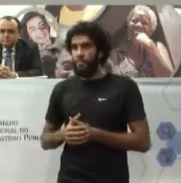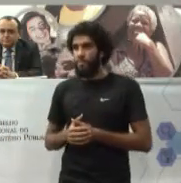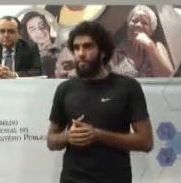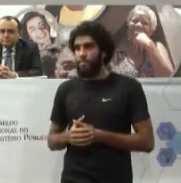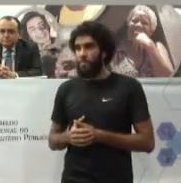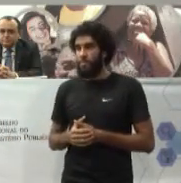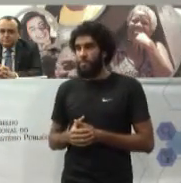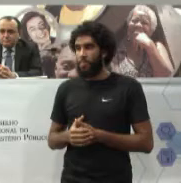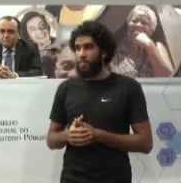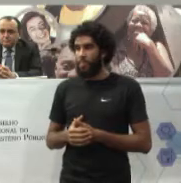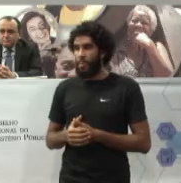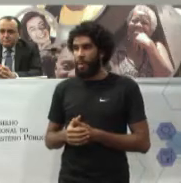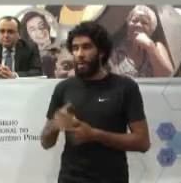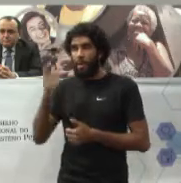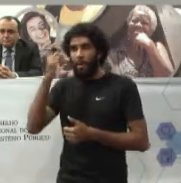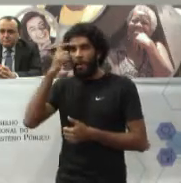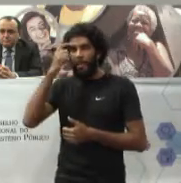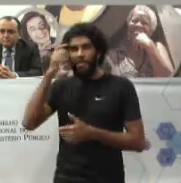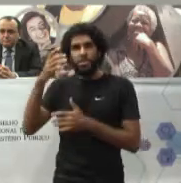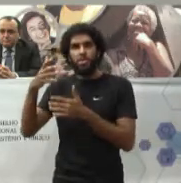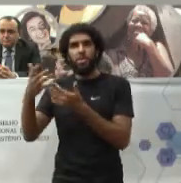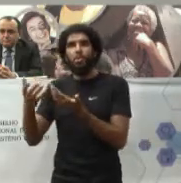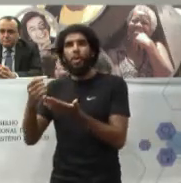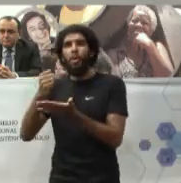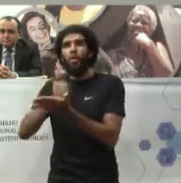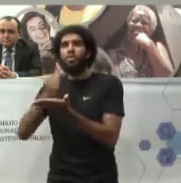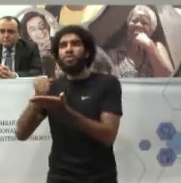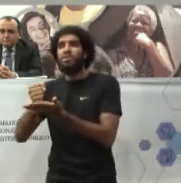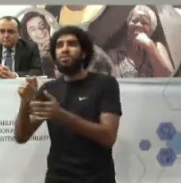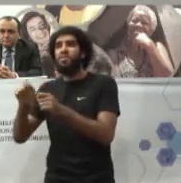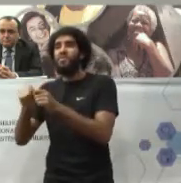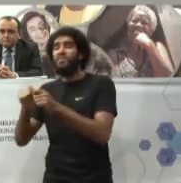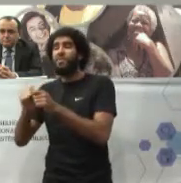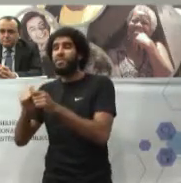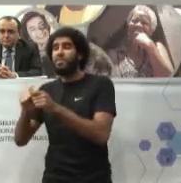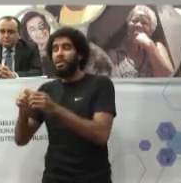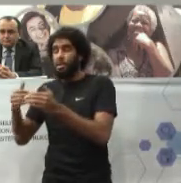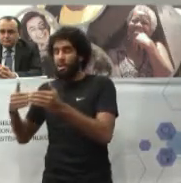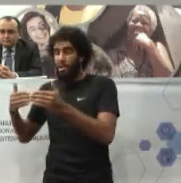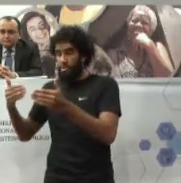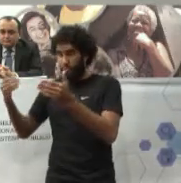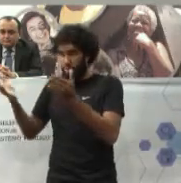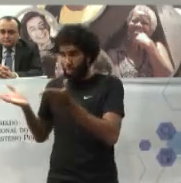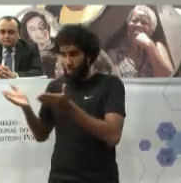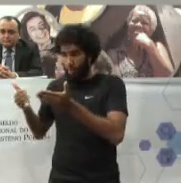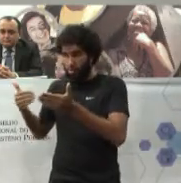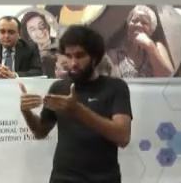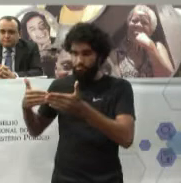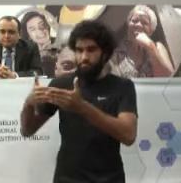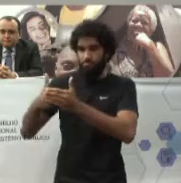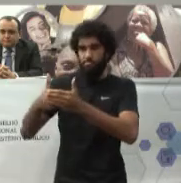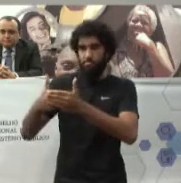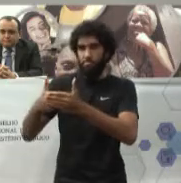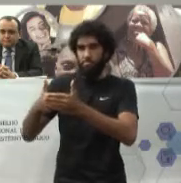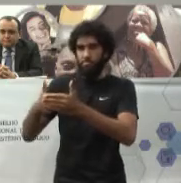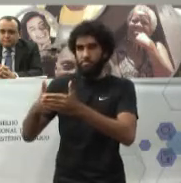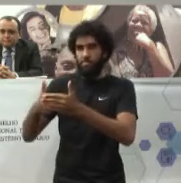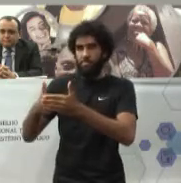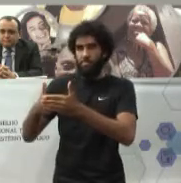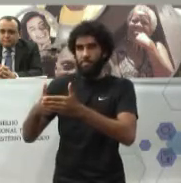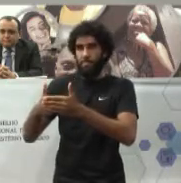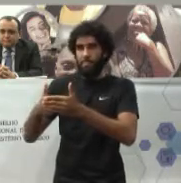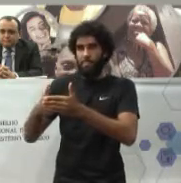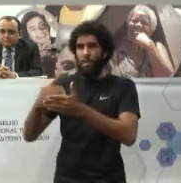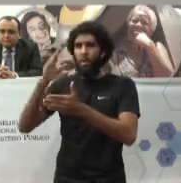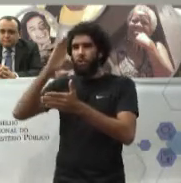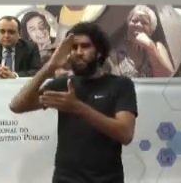vai ser a contratação social que nós vamos colocar daqui daqui pra frente os princípios lá na